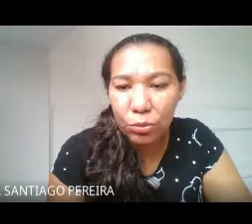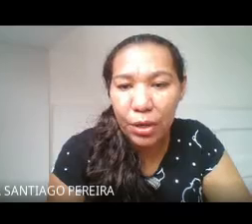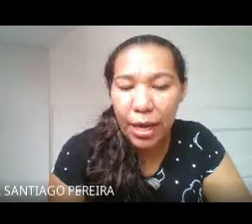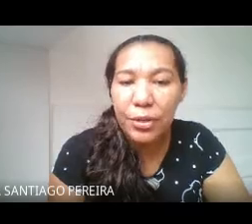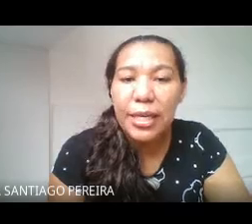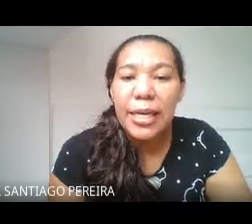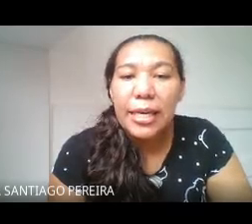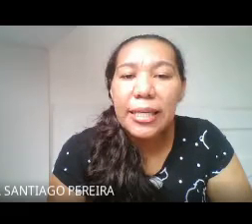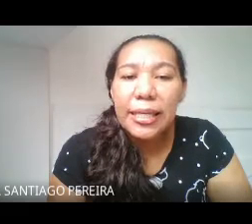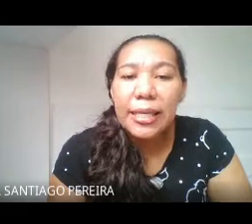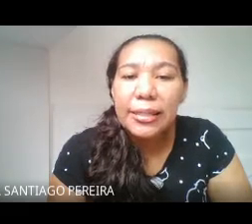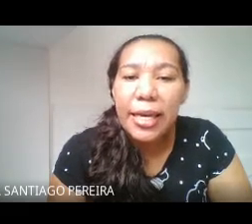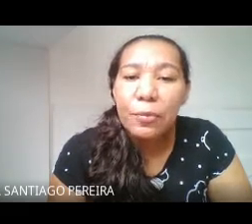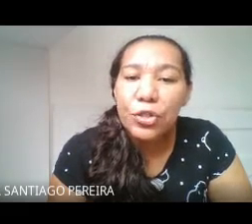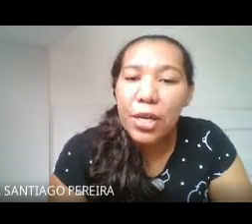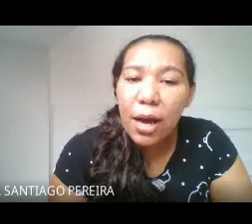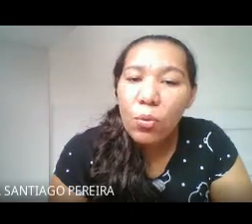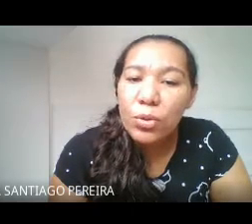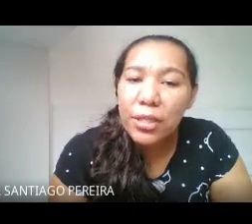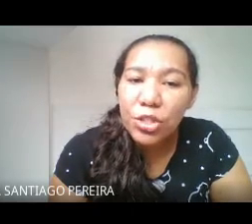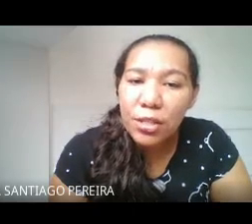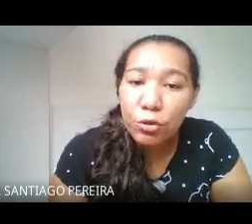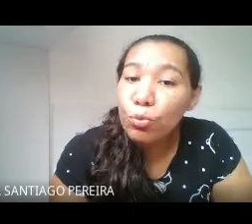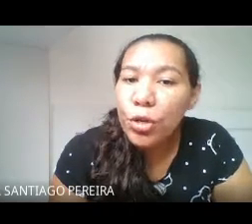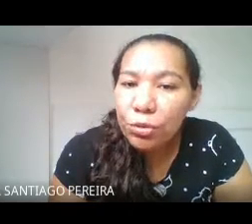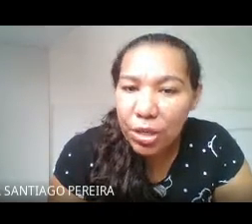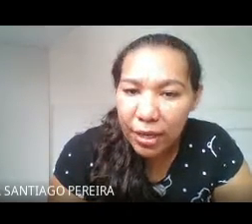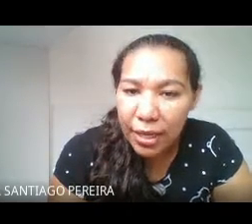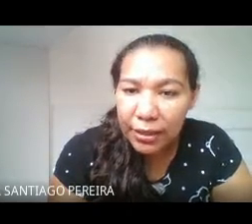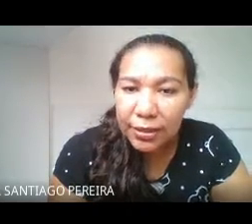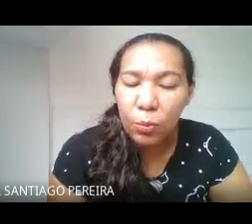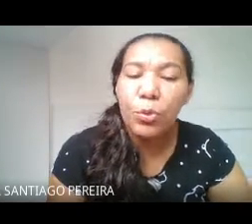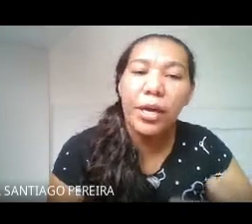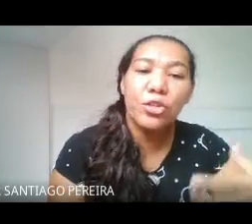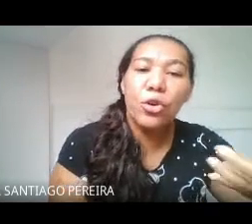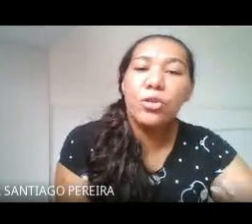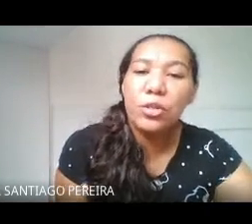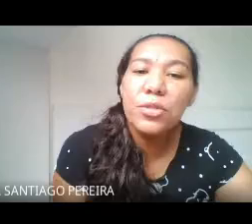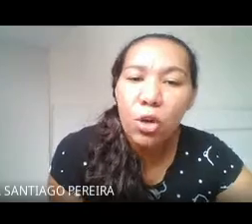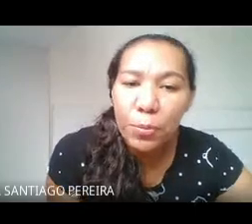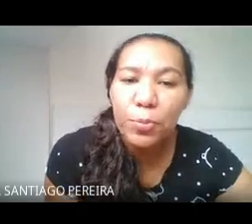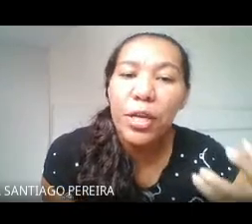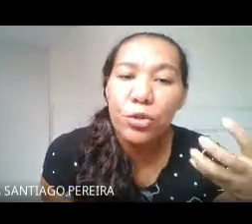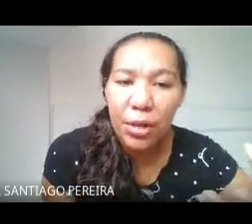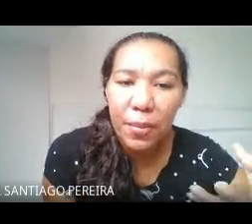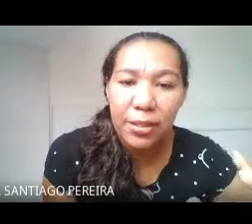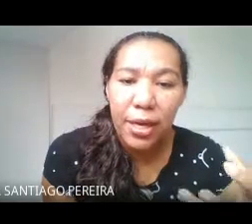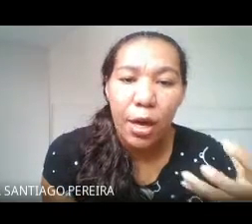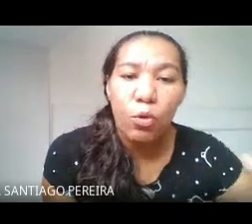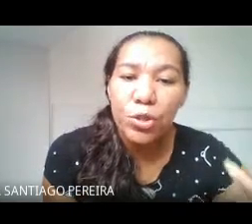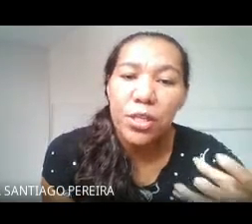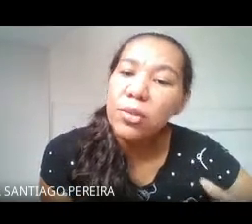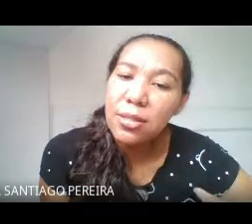por causa do horário. E temos alguns adjetivos, muitos na verdade. Então, por que que eu escolhi o gênero sinopse? Porque